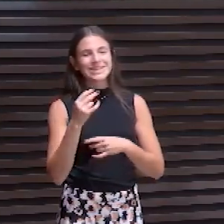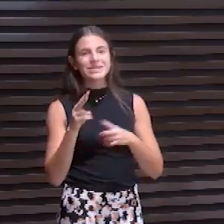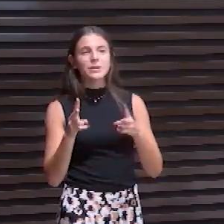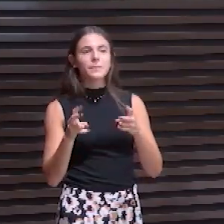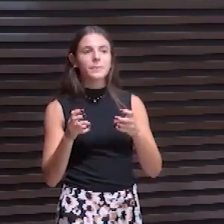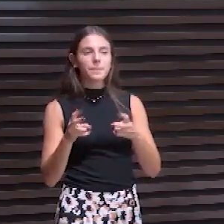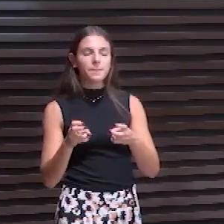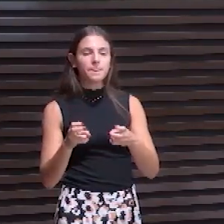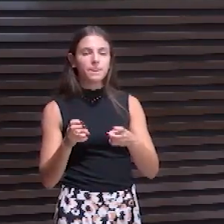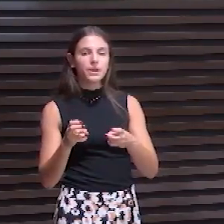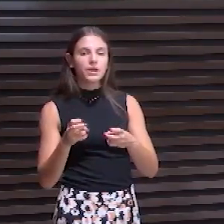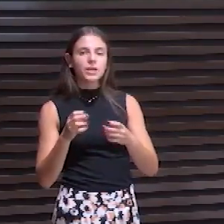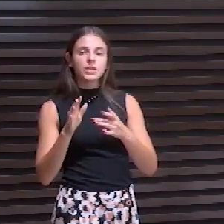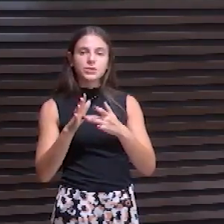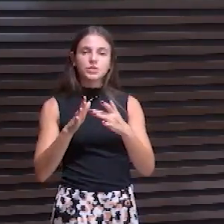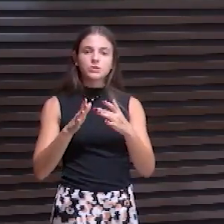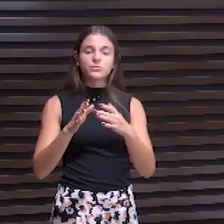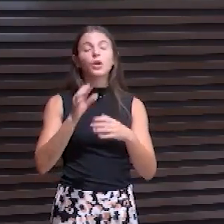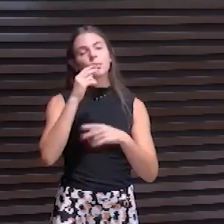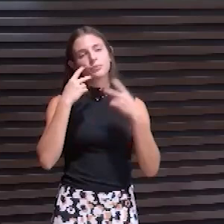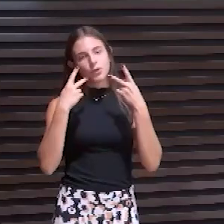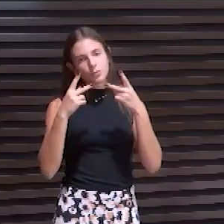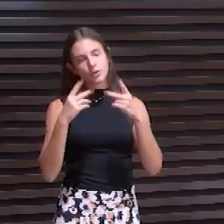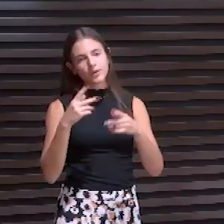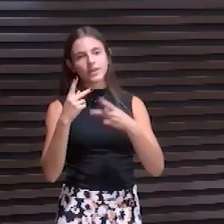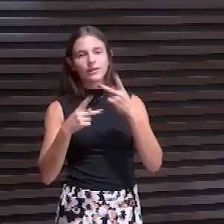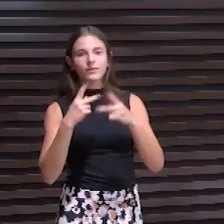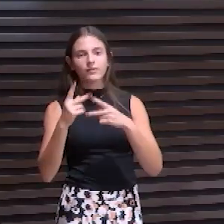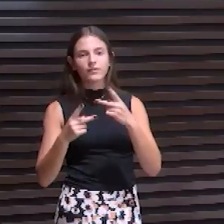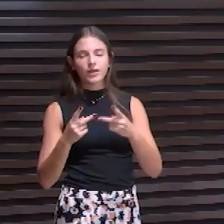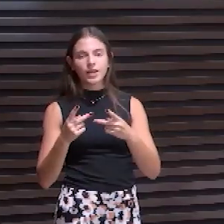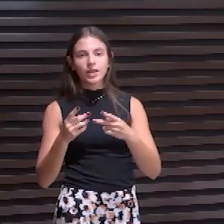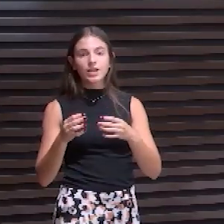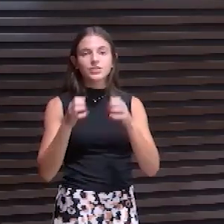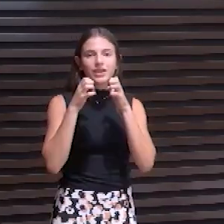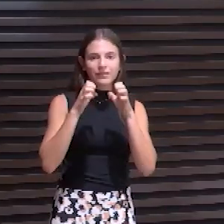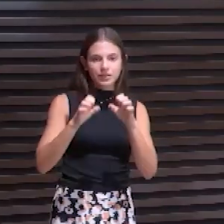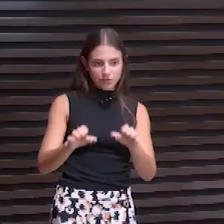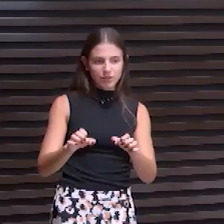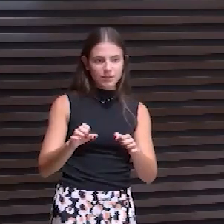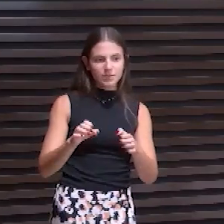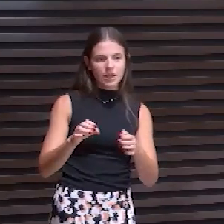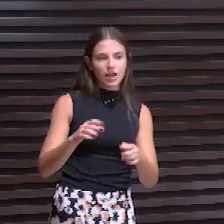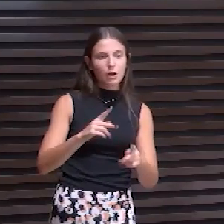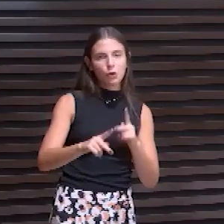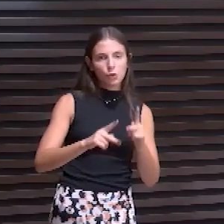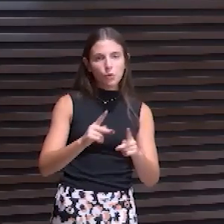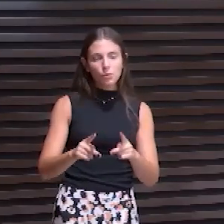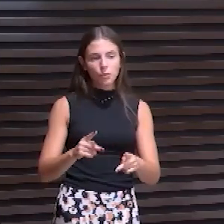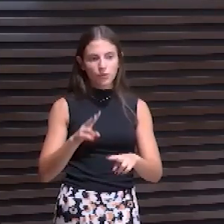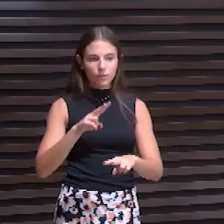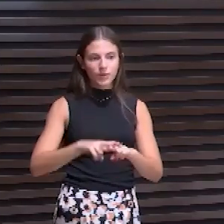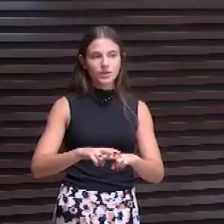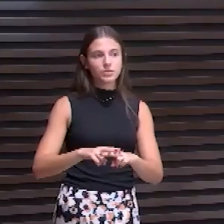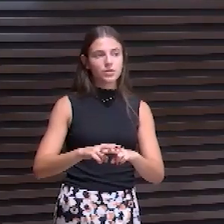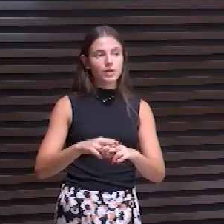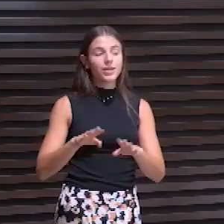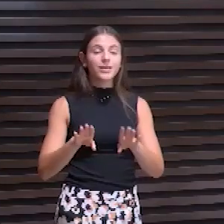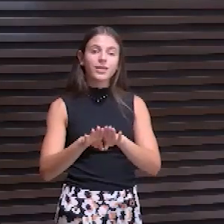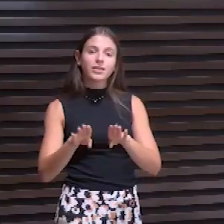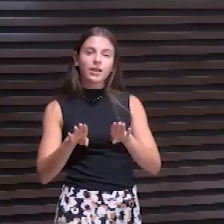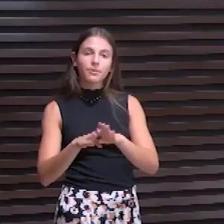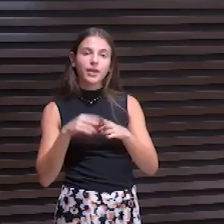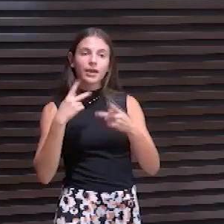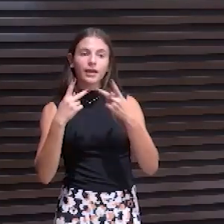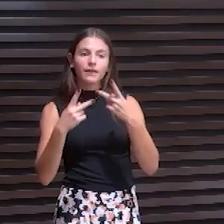cativos, e depois ele fala do dia da vingança do Senhor, a partir da metade do versículo 2 para frente. O dia da